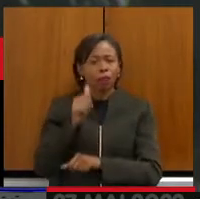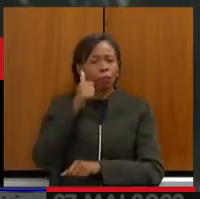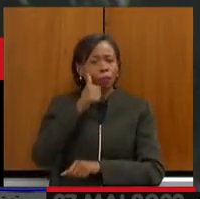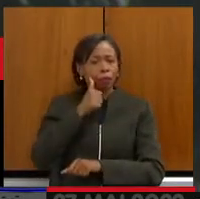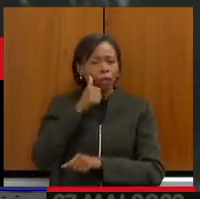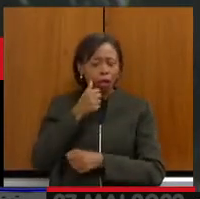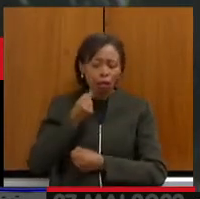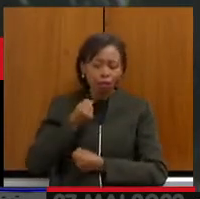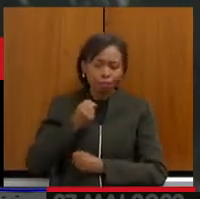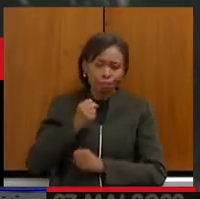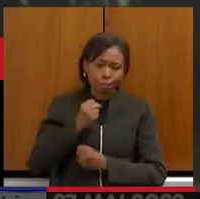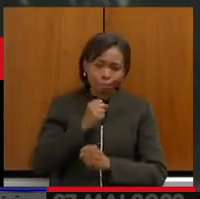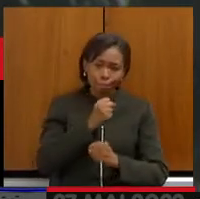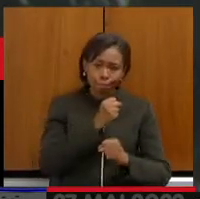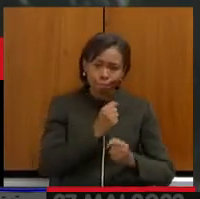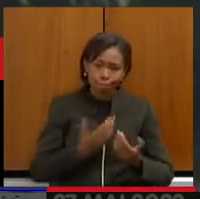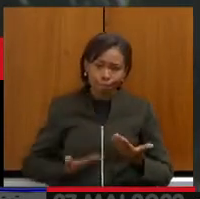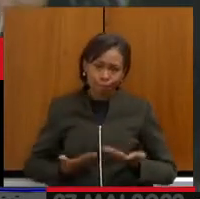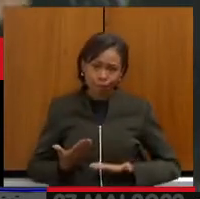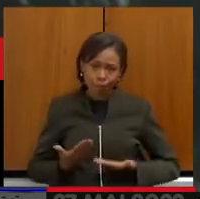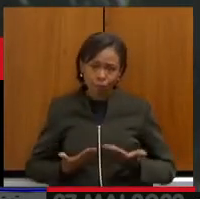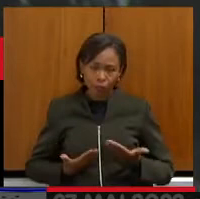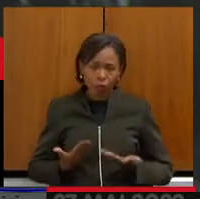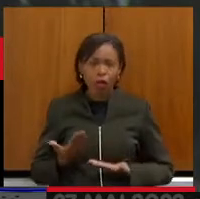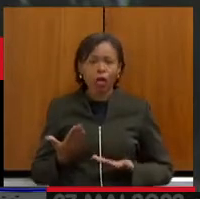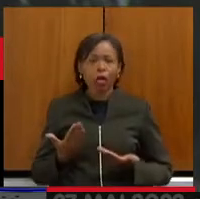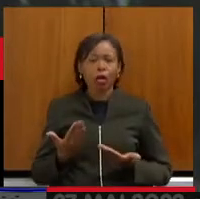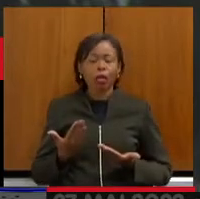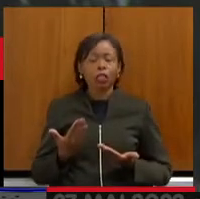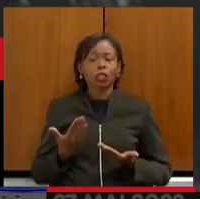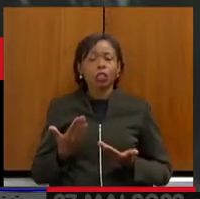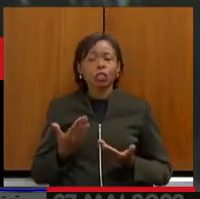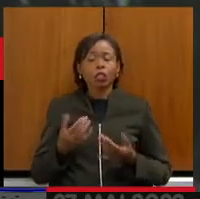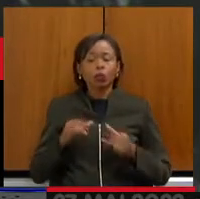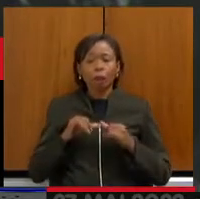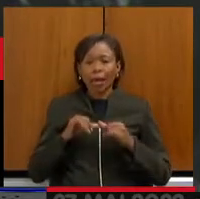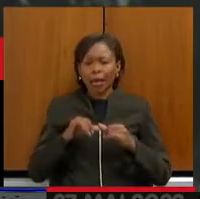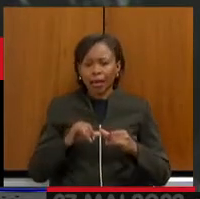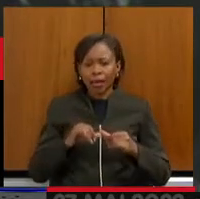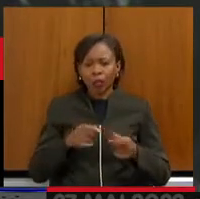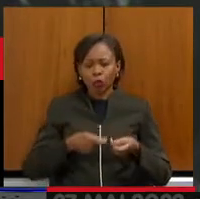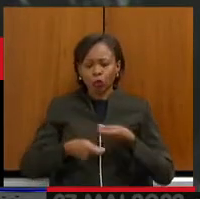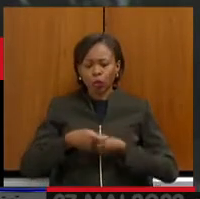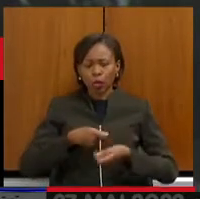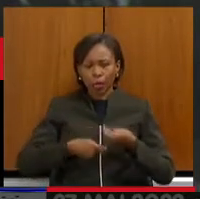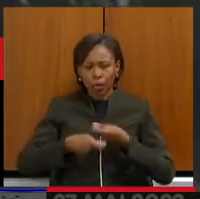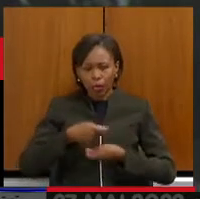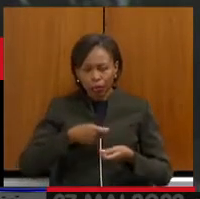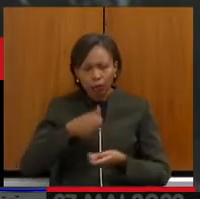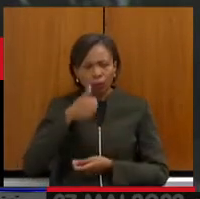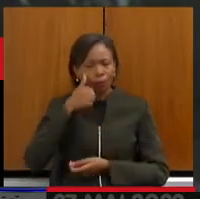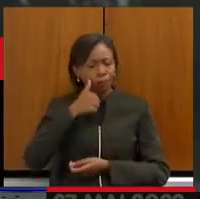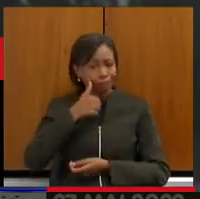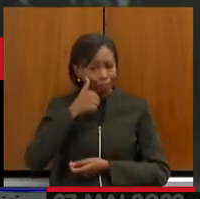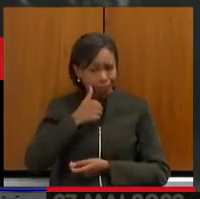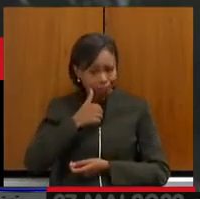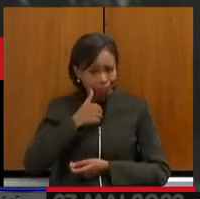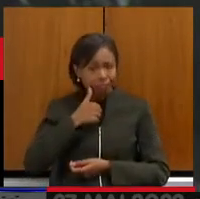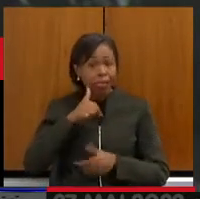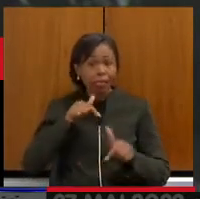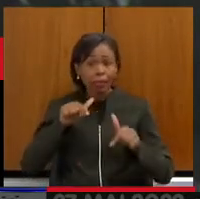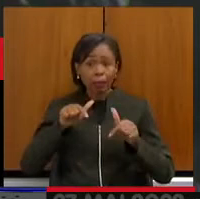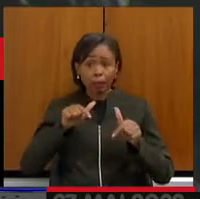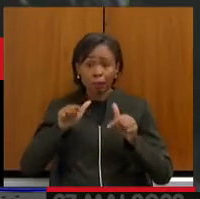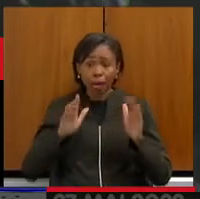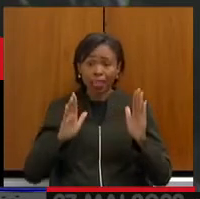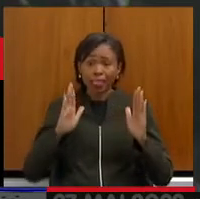domésticas e um modo geral as caixas de supermercado né o trabalho na da pandemia o